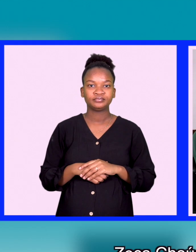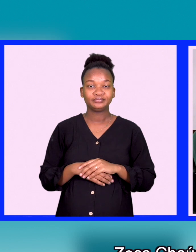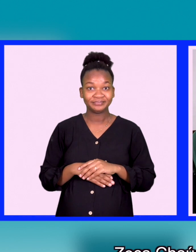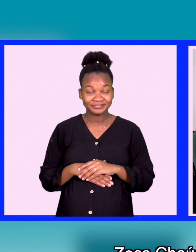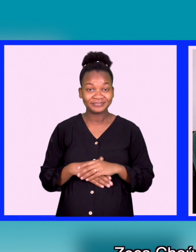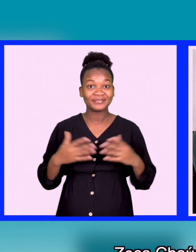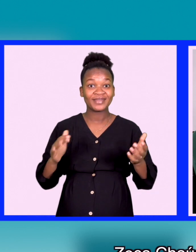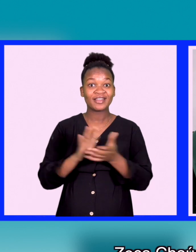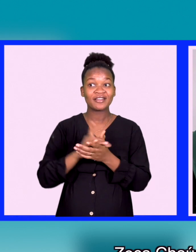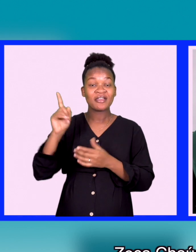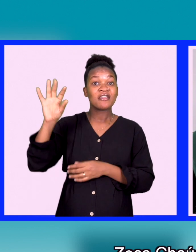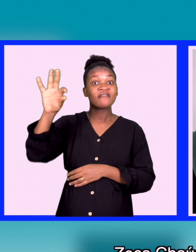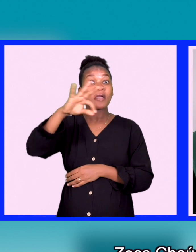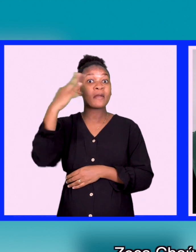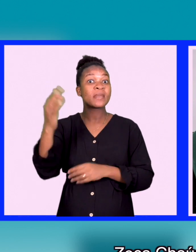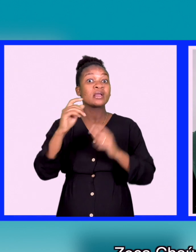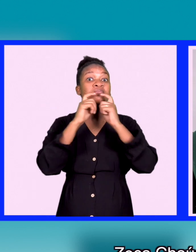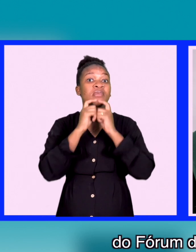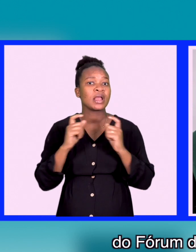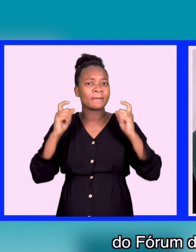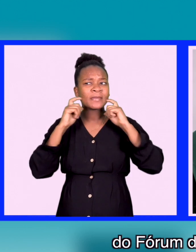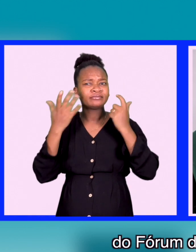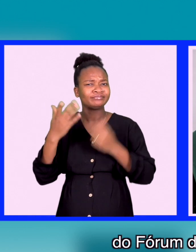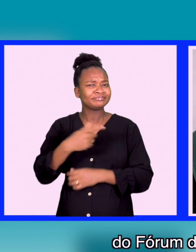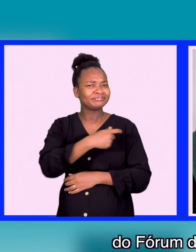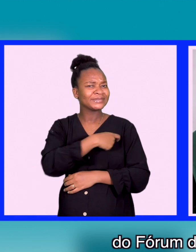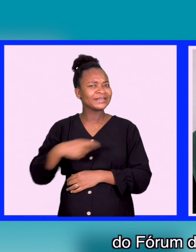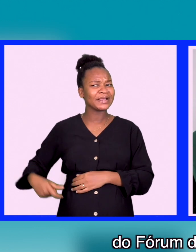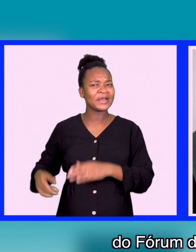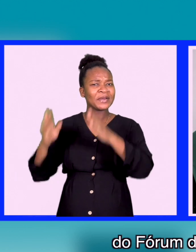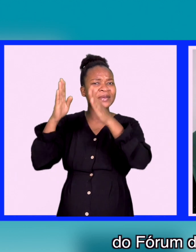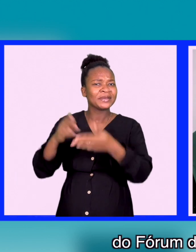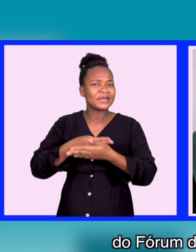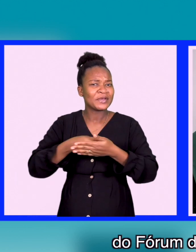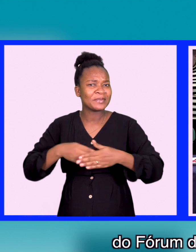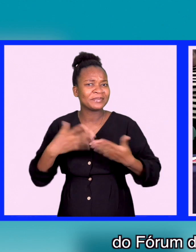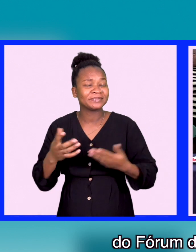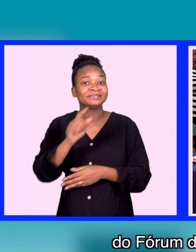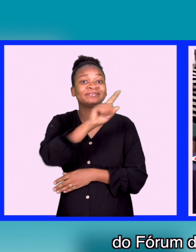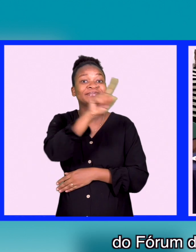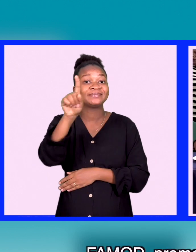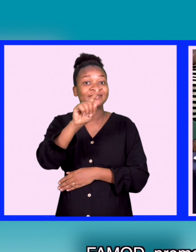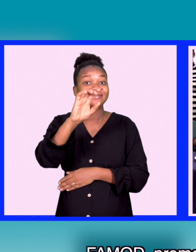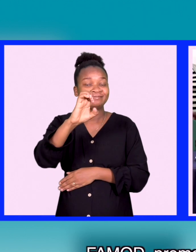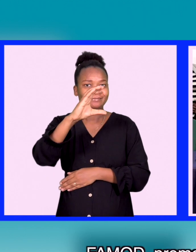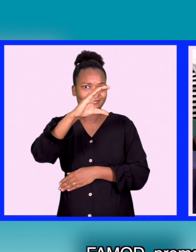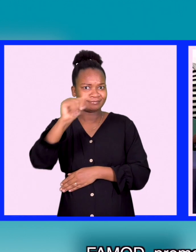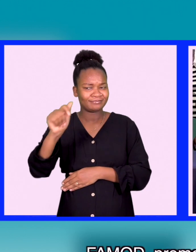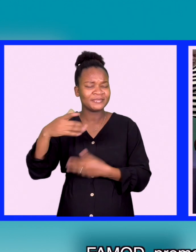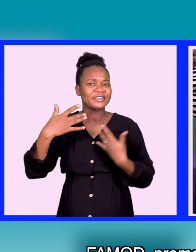Zeca Chauque, recém-eleito presidente do Fórum das Associações Moçambicanas de Pessoas com Deficiência,